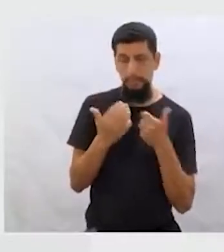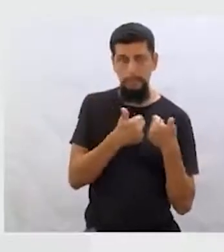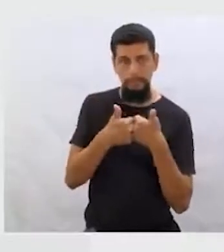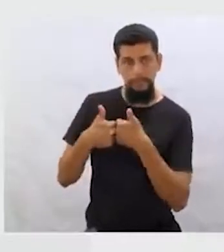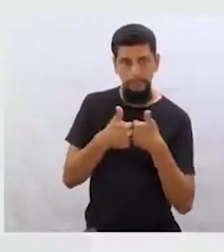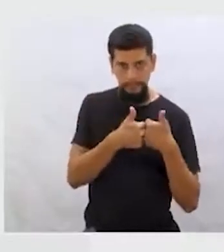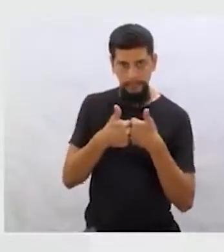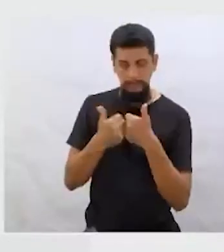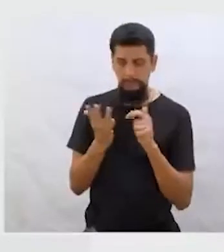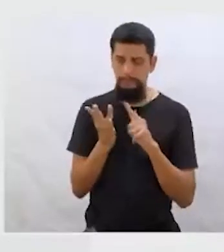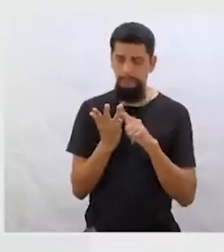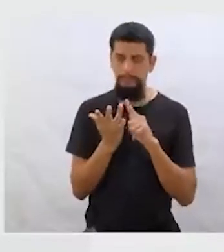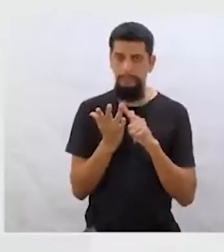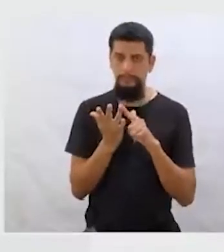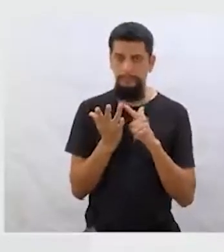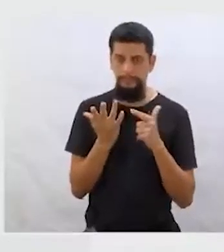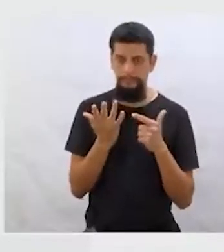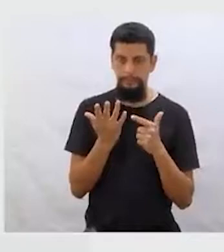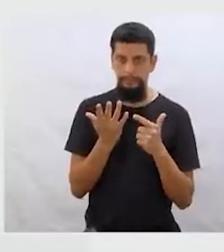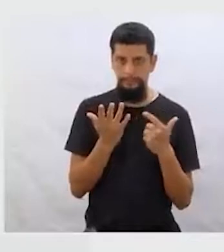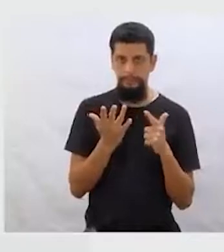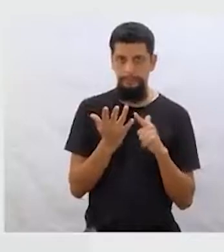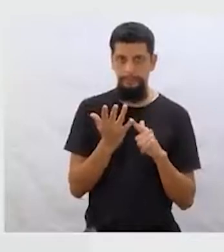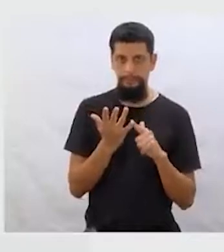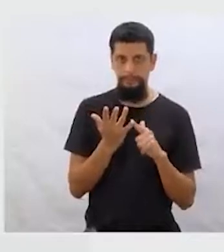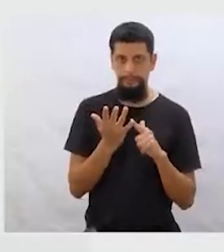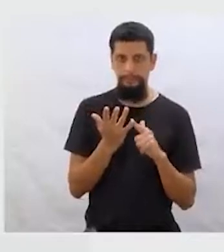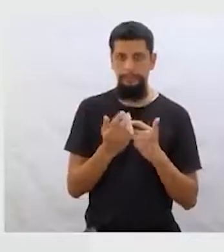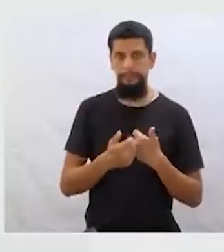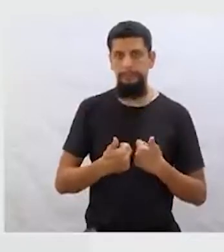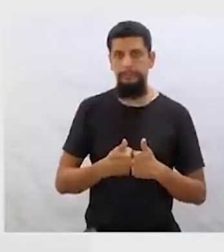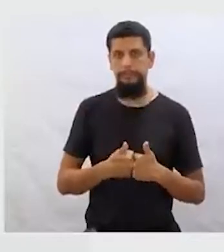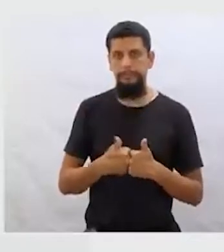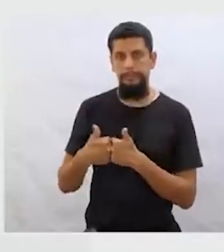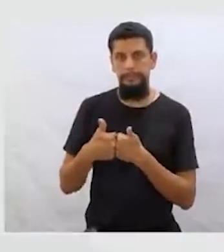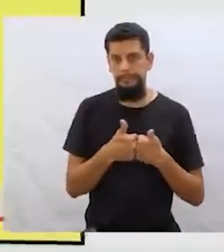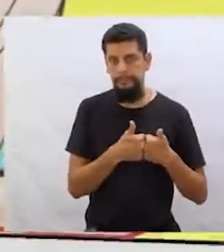falou o vizinho do Mindinho.